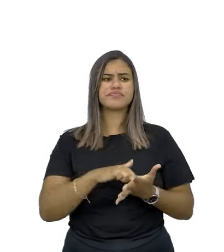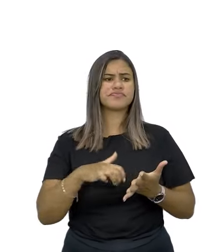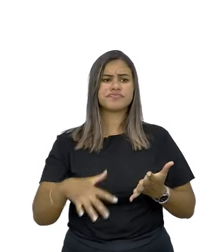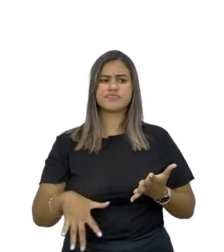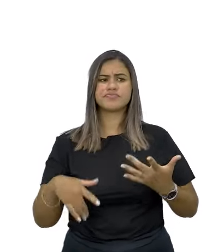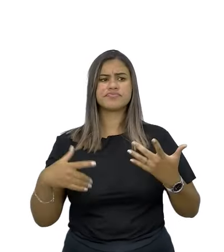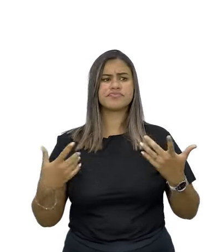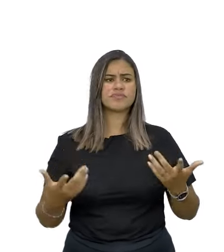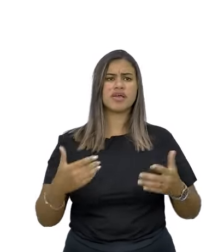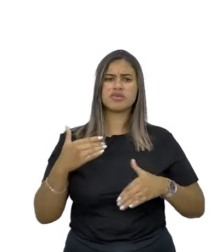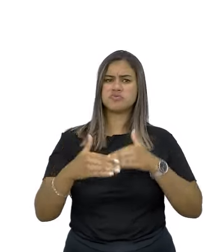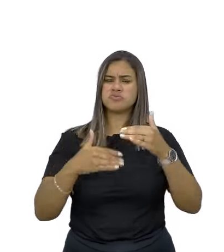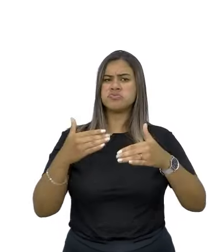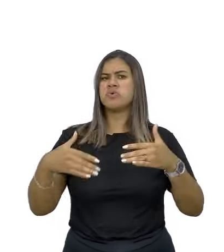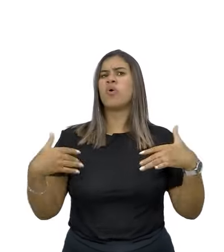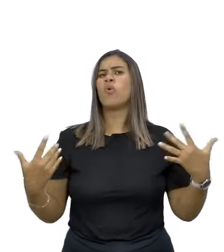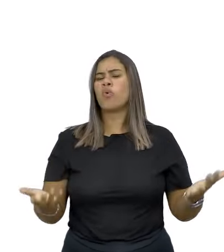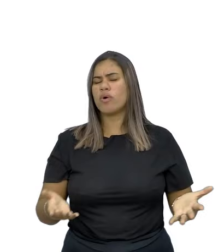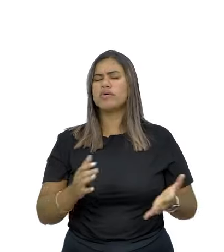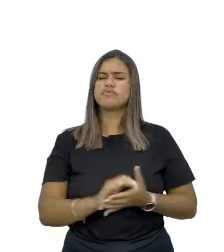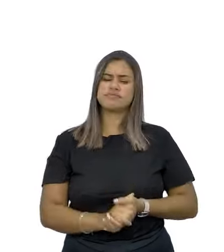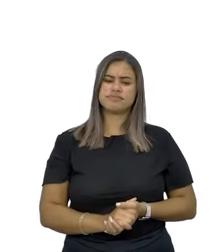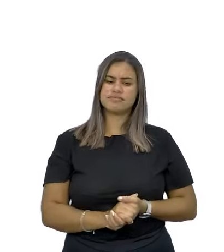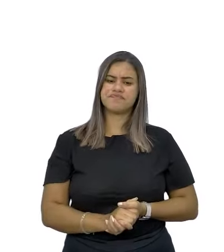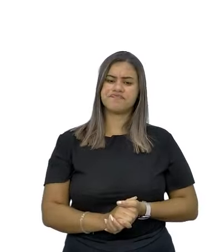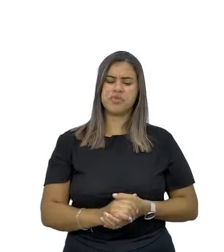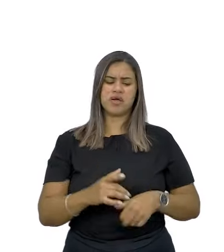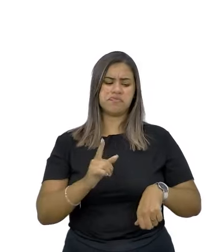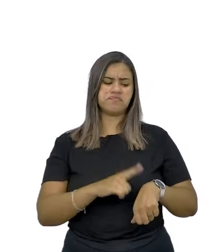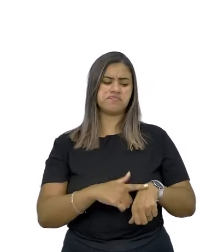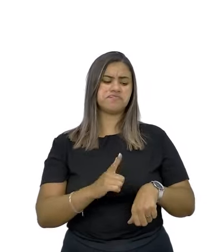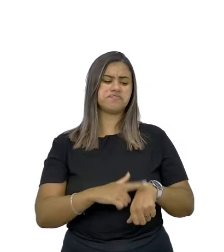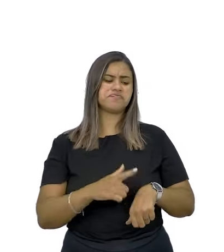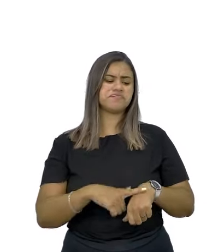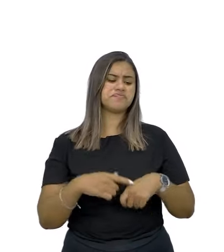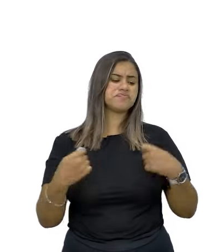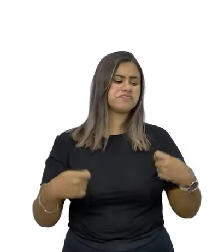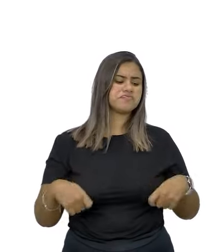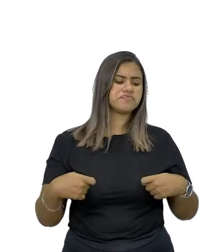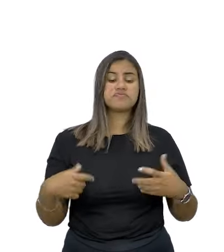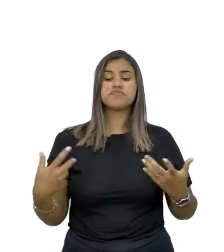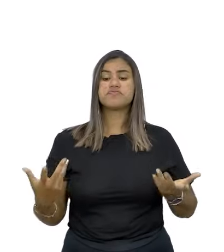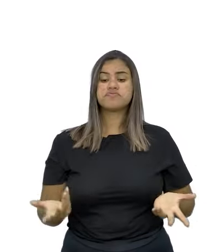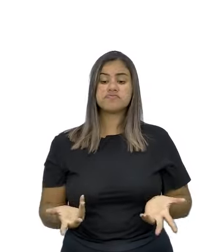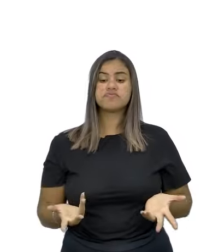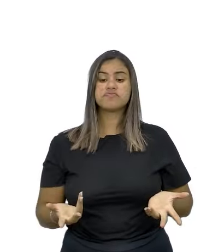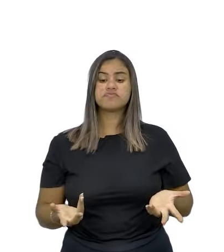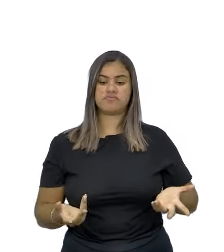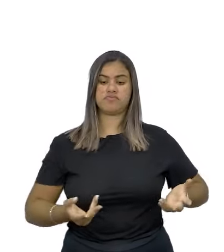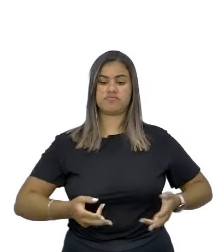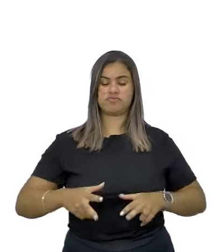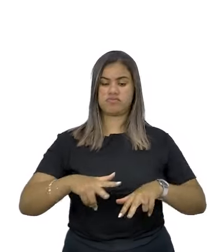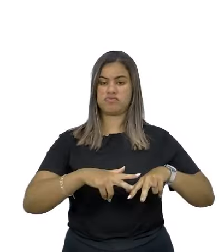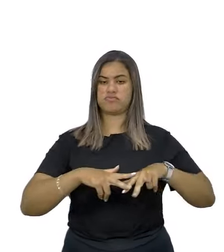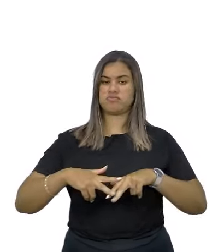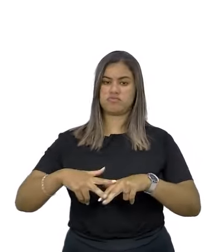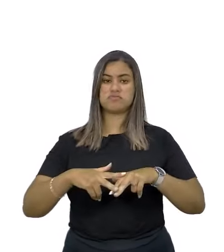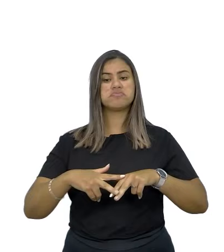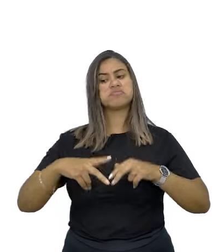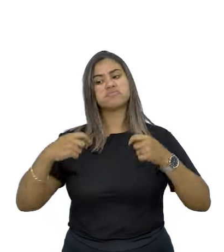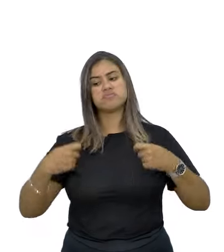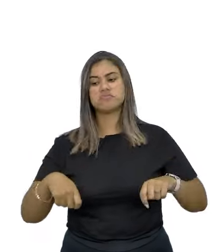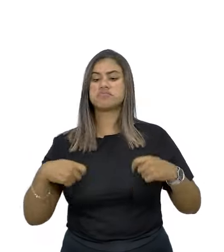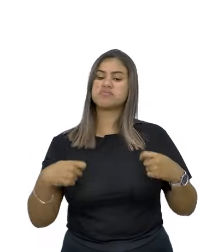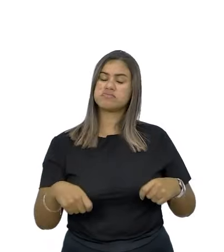a serem desenvolvidas, né? Em que tempo, né, precisa para isso? O que precisa ser revisado